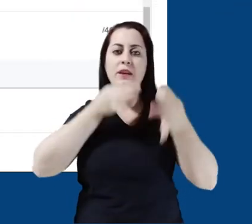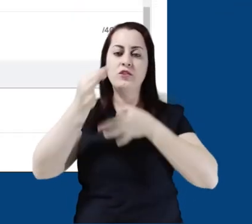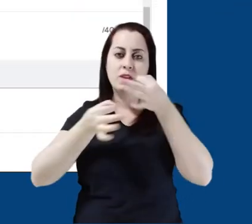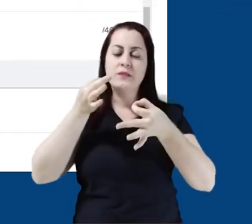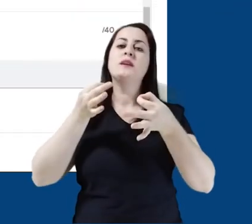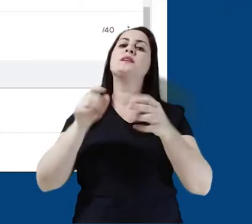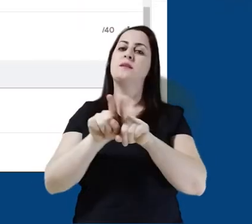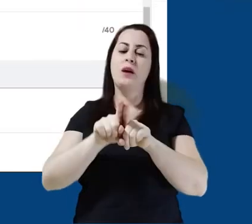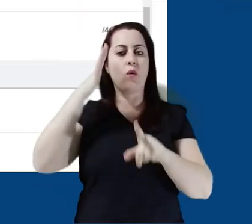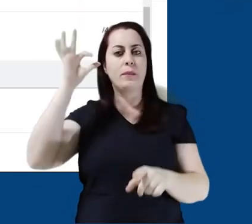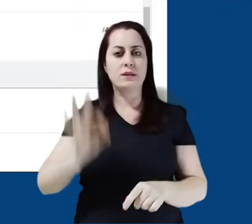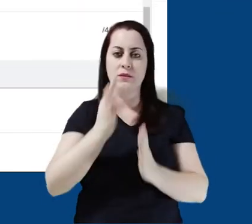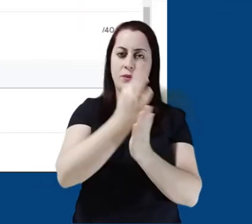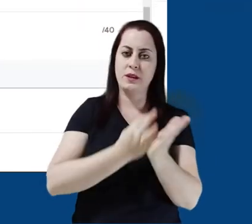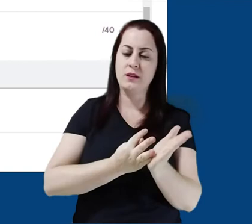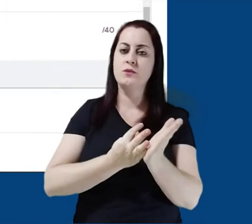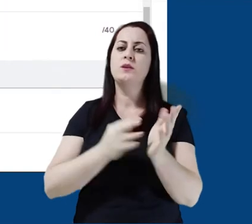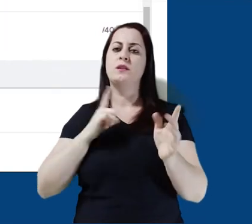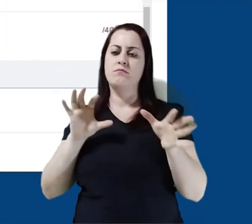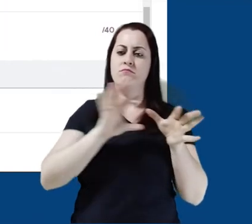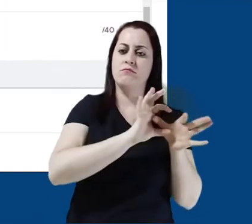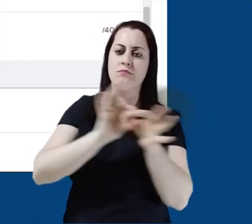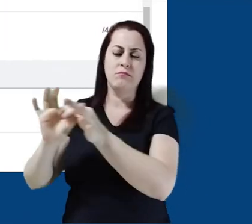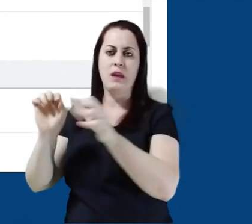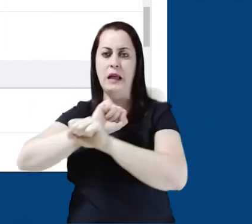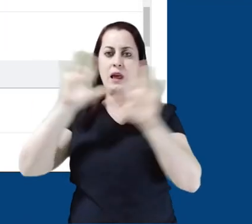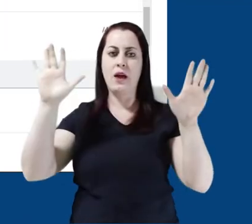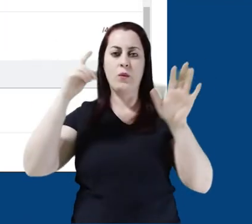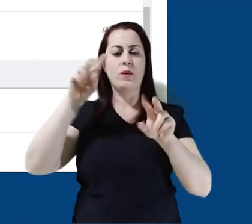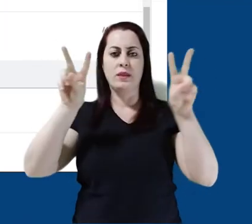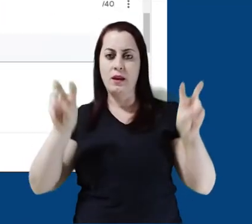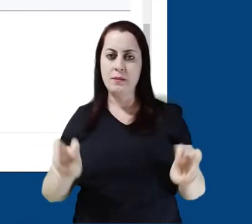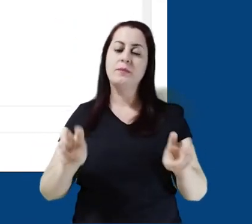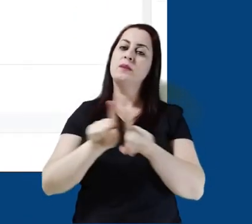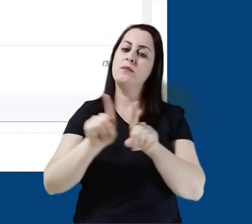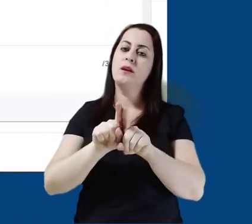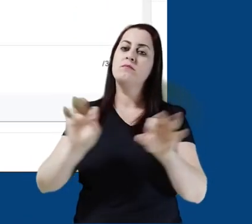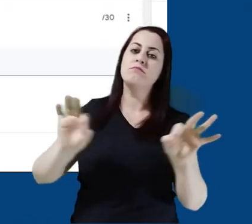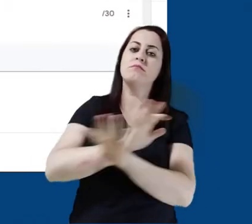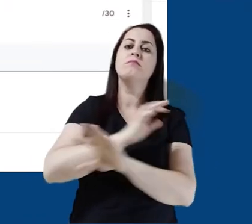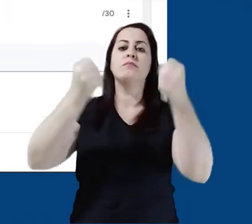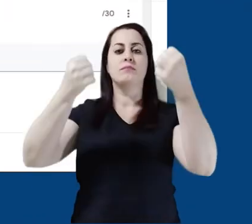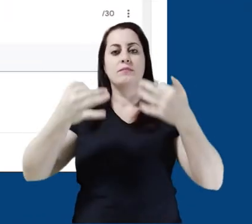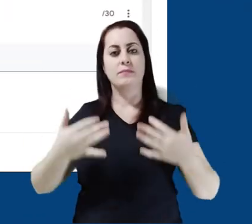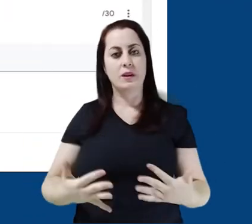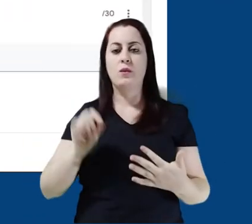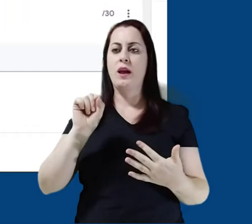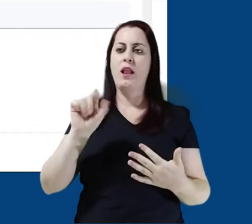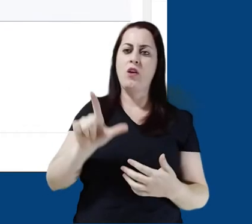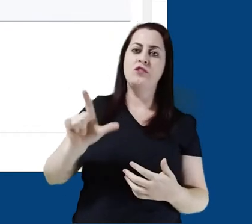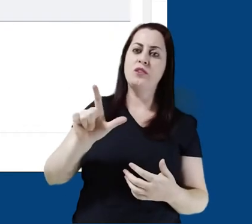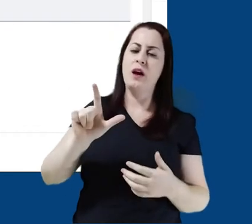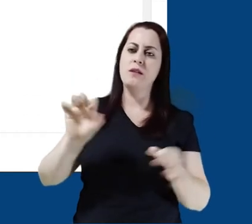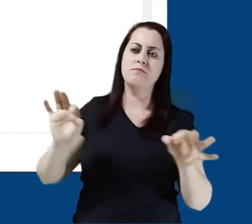argumentativa com a descrição de critério compreensão do texto e conexão lógica entre as ideias abordadas e o critério conclusão com a descrição